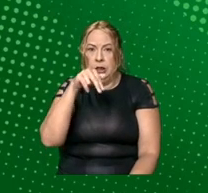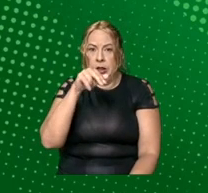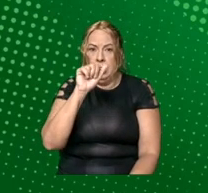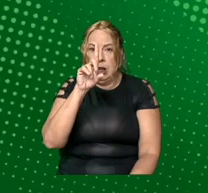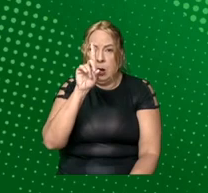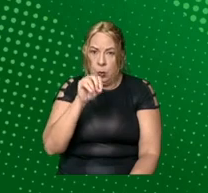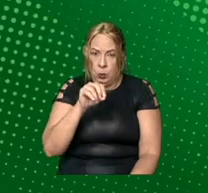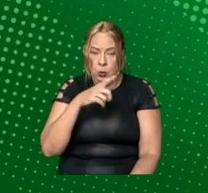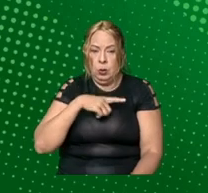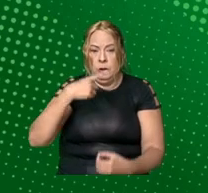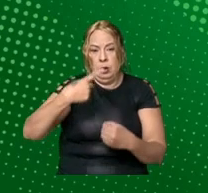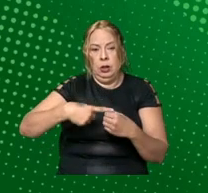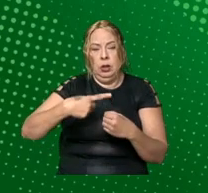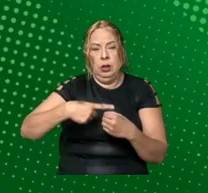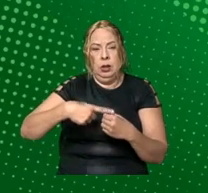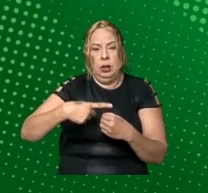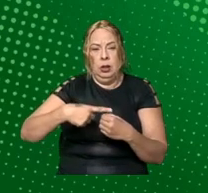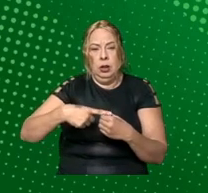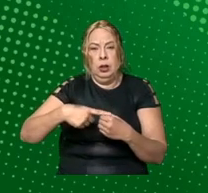Jean Carlos, a cidade aqui no...